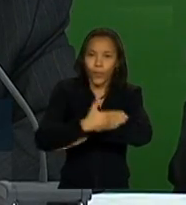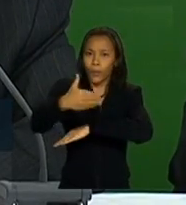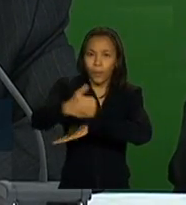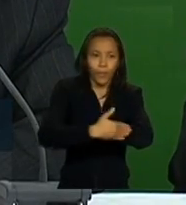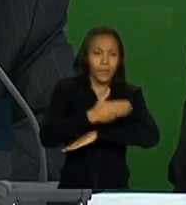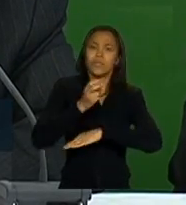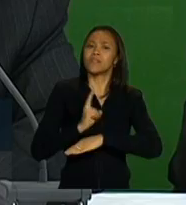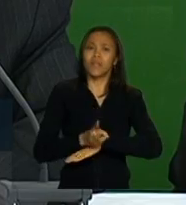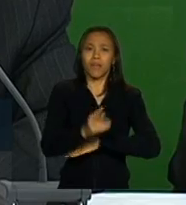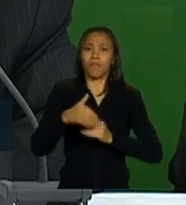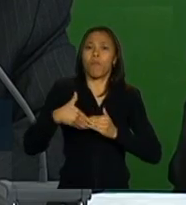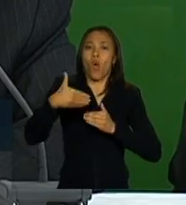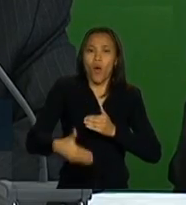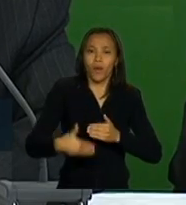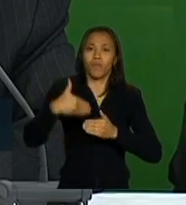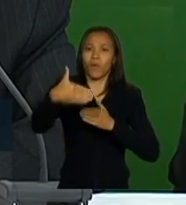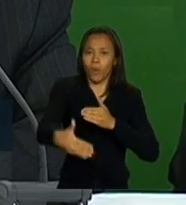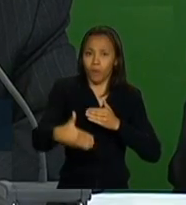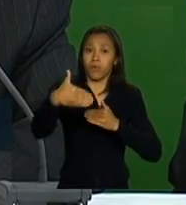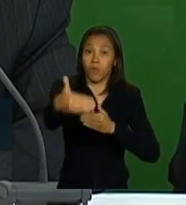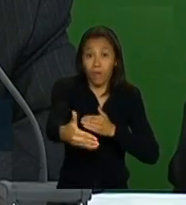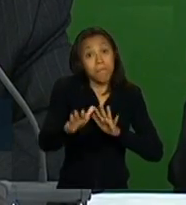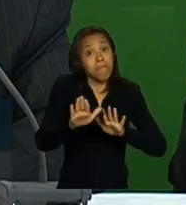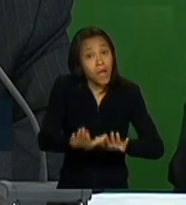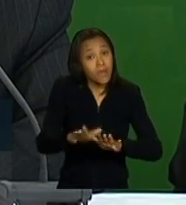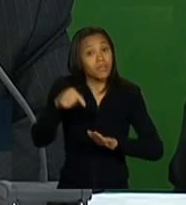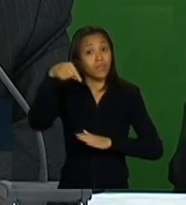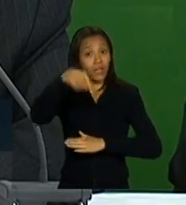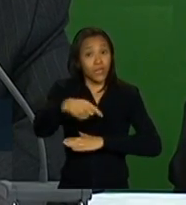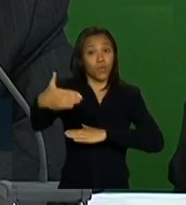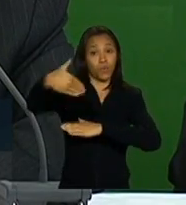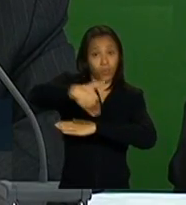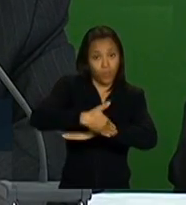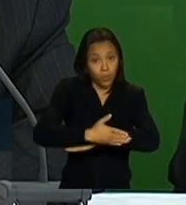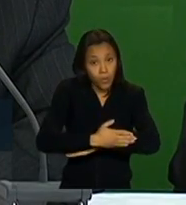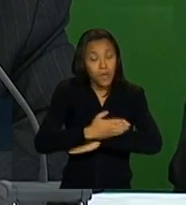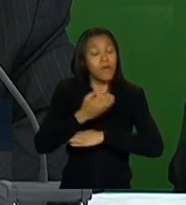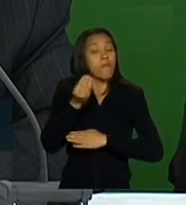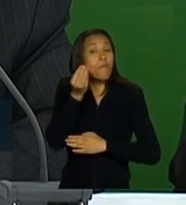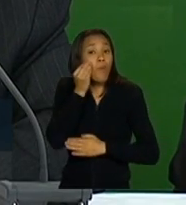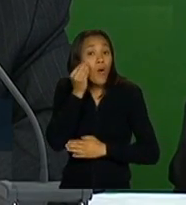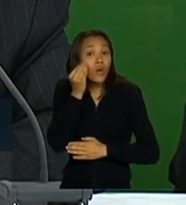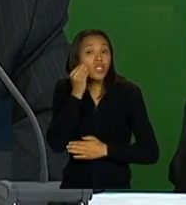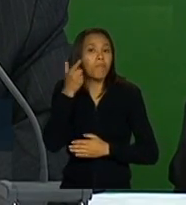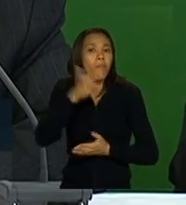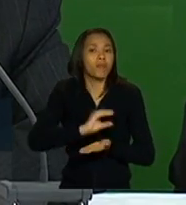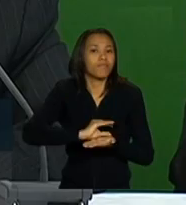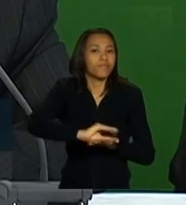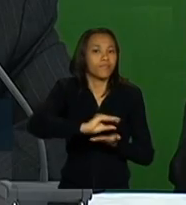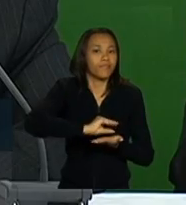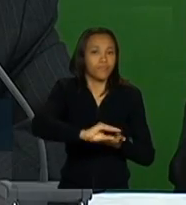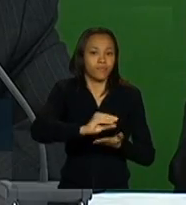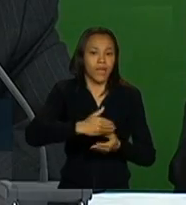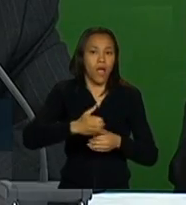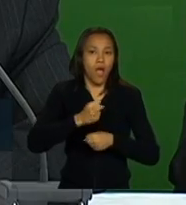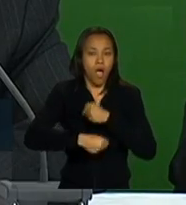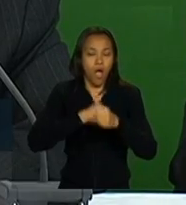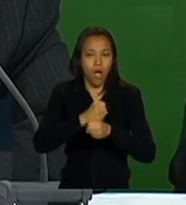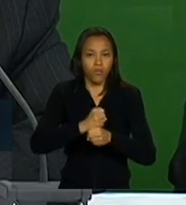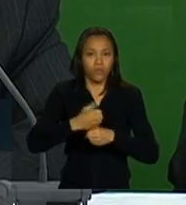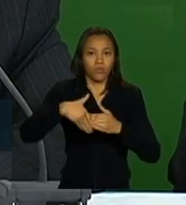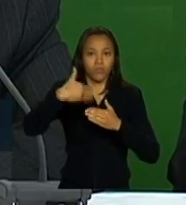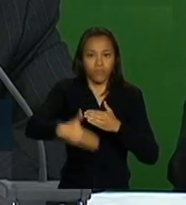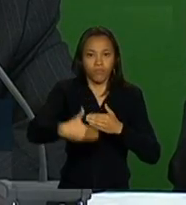sempre ser prorrogado, desde que também demonstre investimentos nos próximos anos. Mas ele não precisa